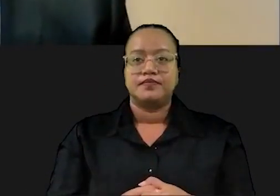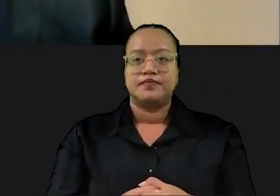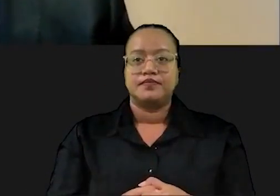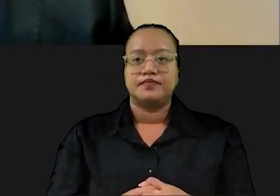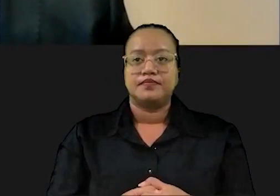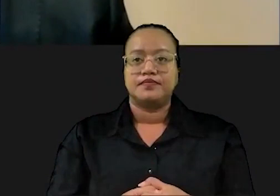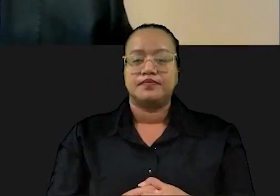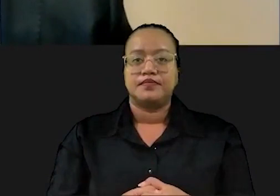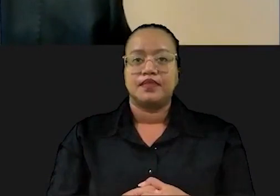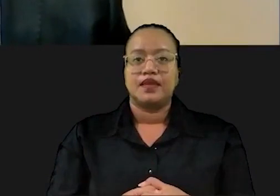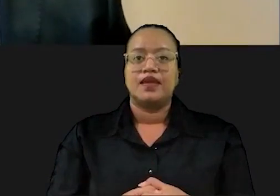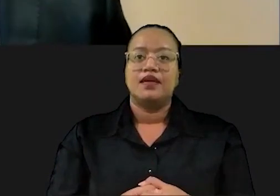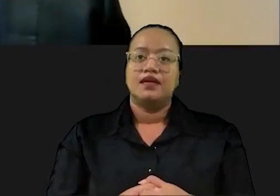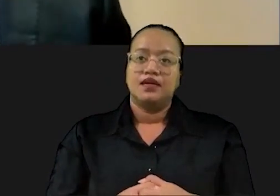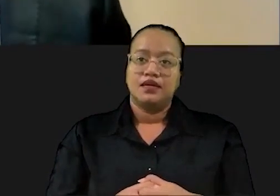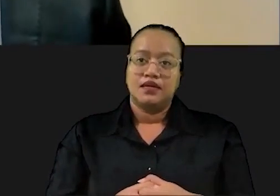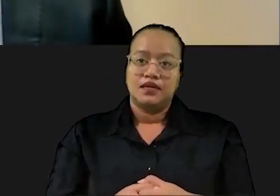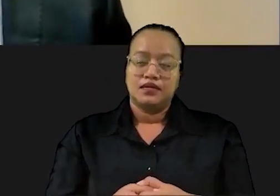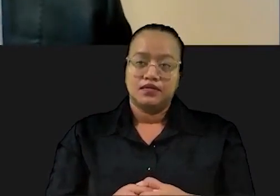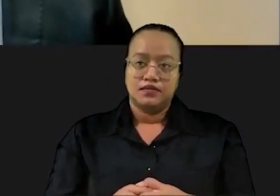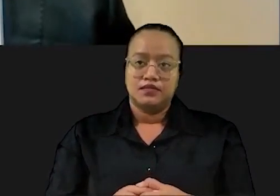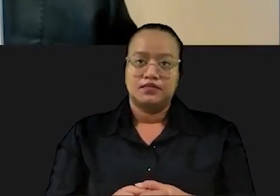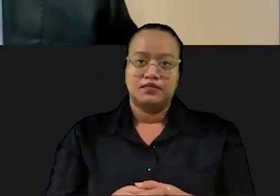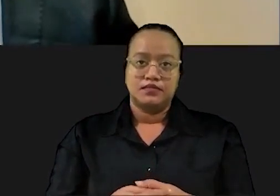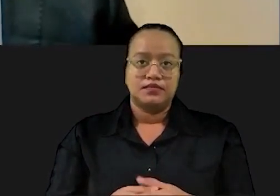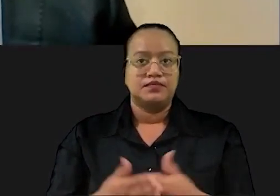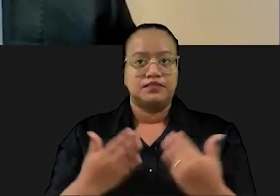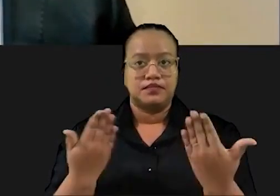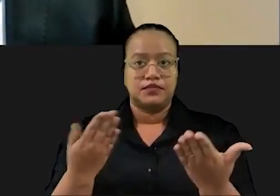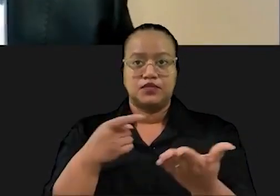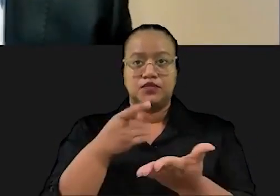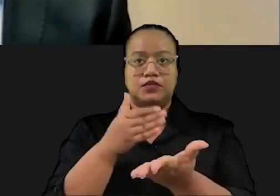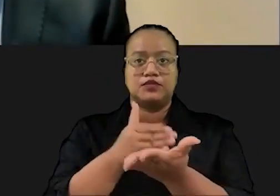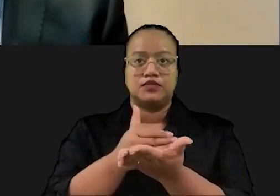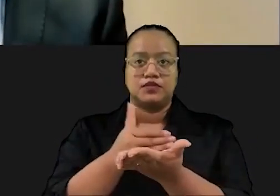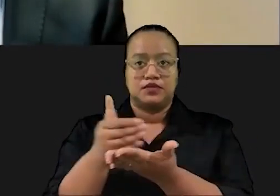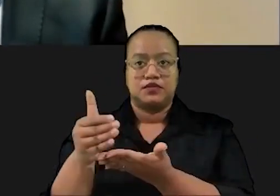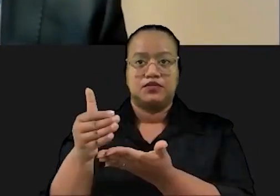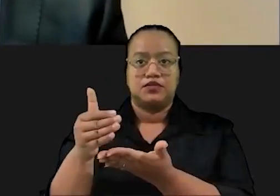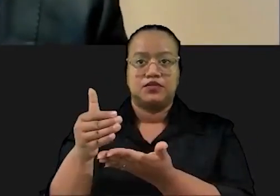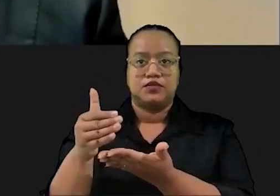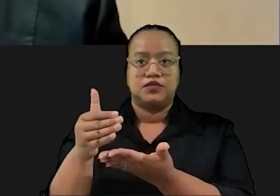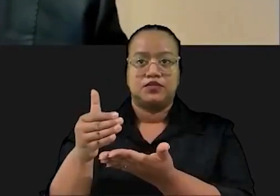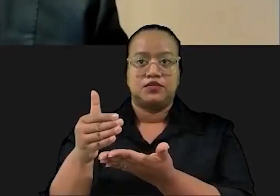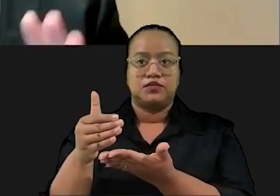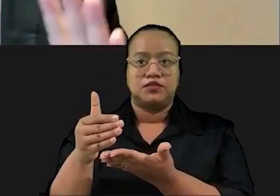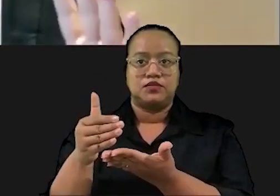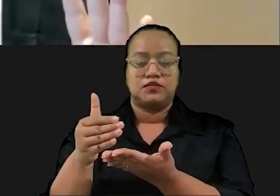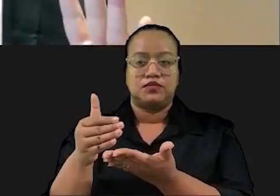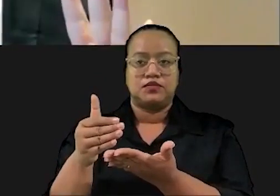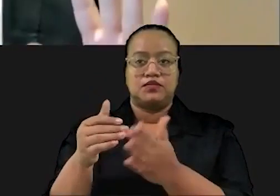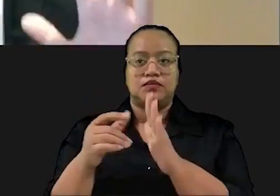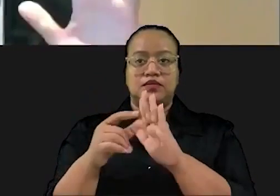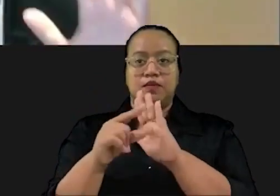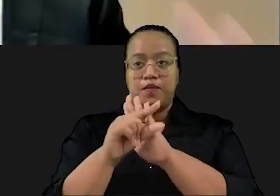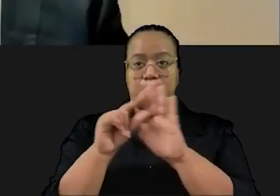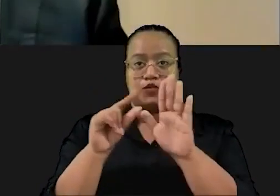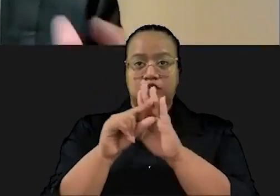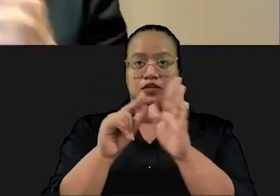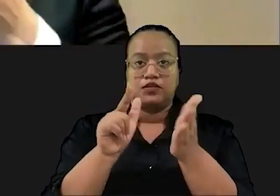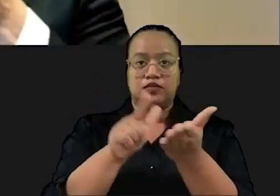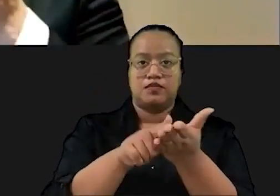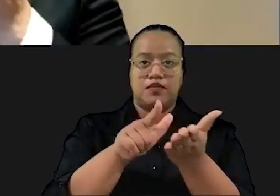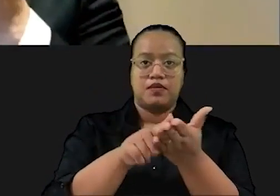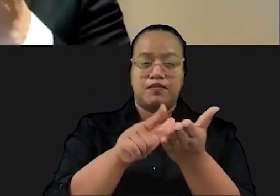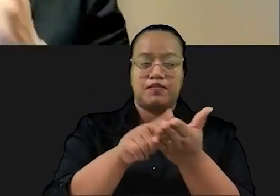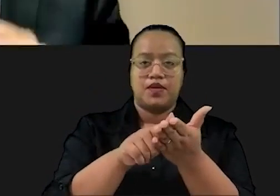Quando se iniciou a digitalização de processos, a imagem que se tinha na cabeça era essa